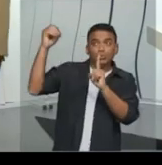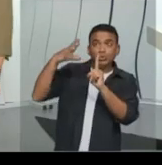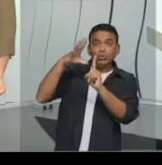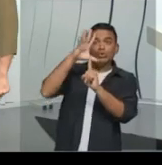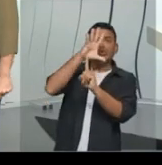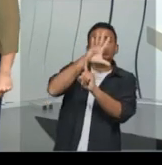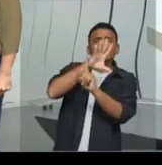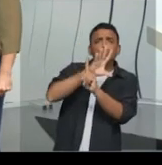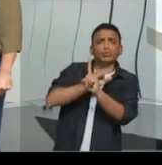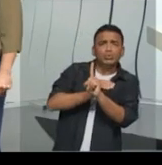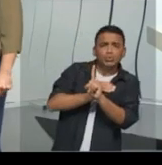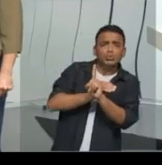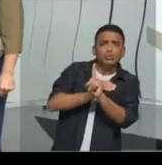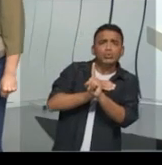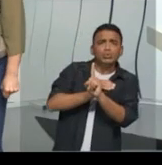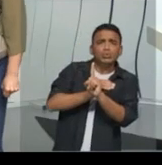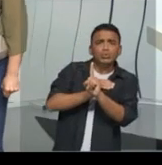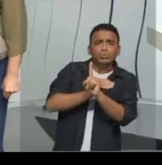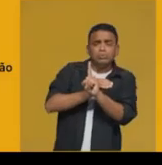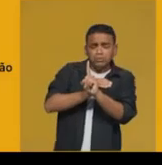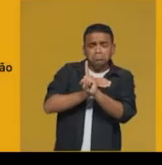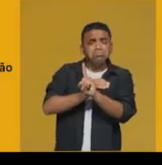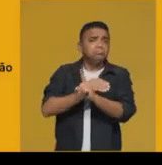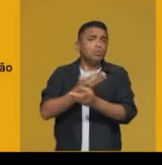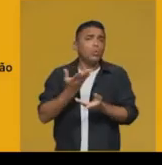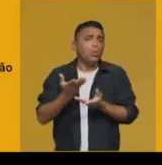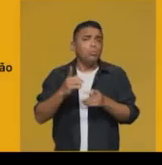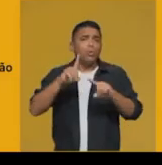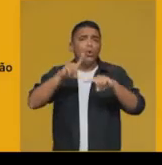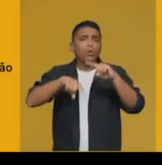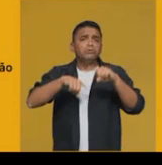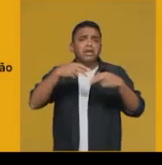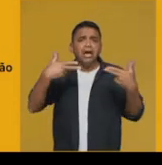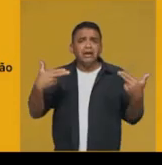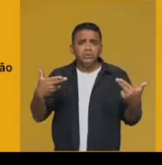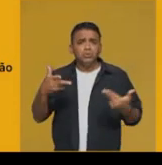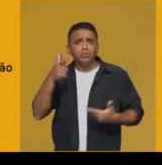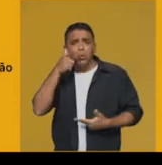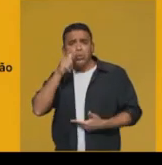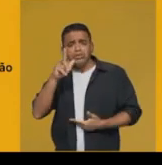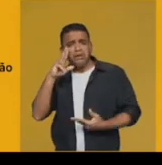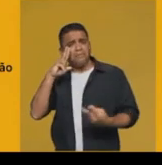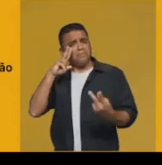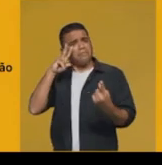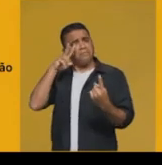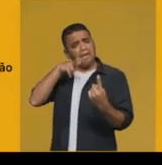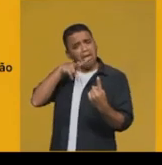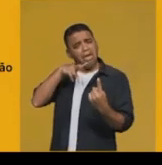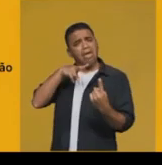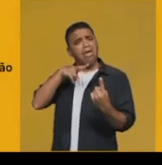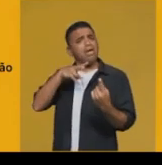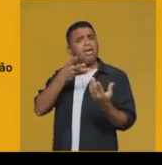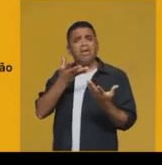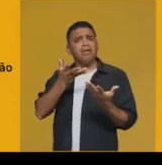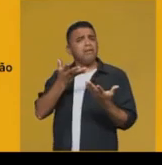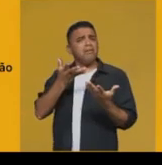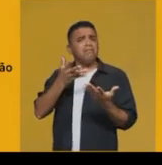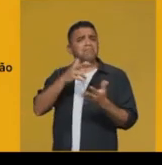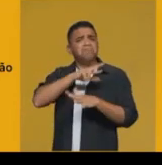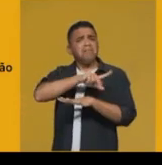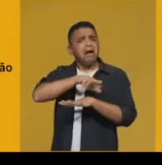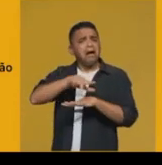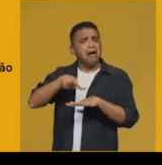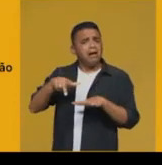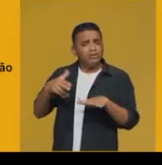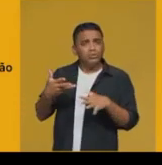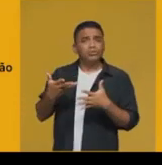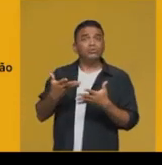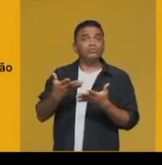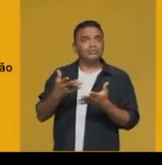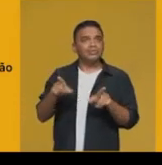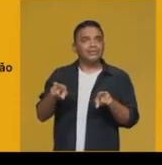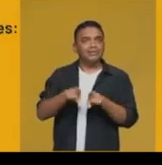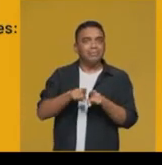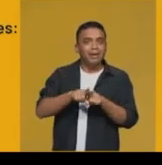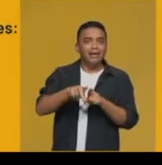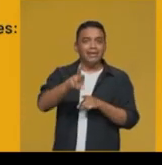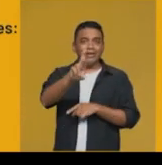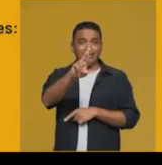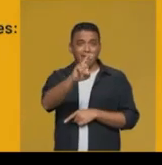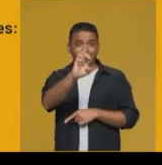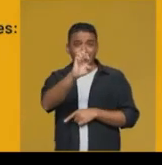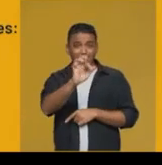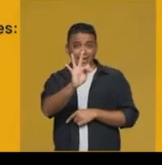objetos luminosos, os objetos podem ser vistos e compreender principalmente os fenômenos da reflexão e